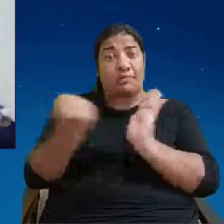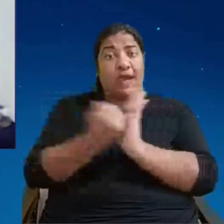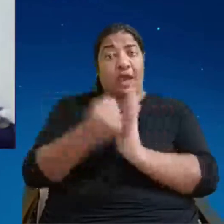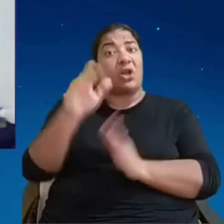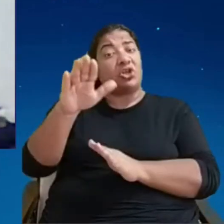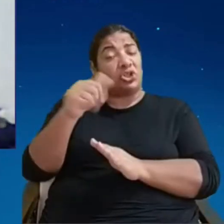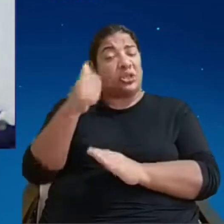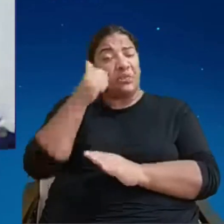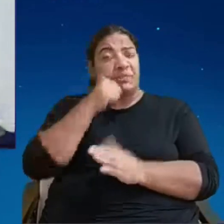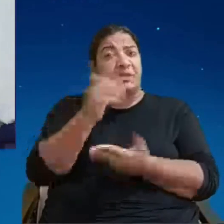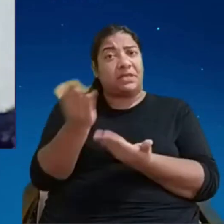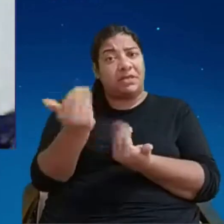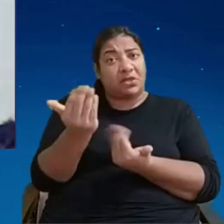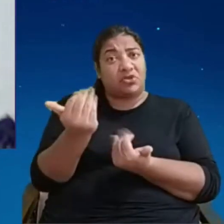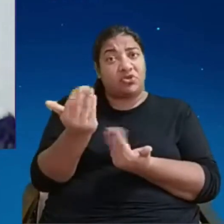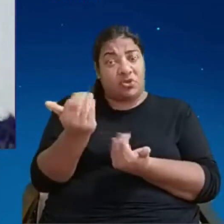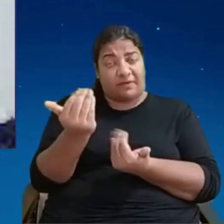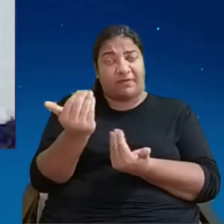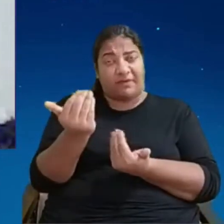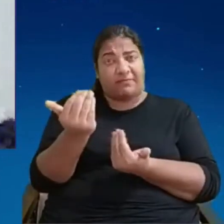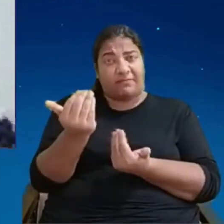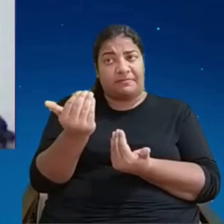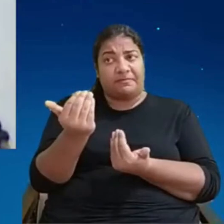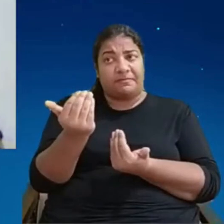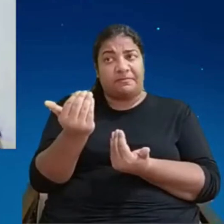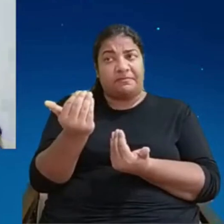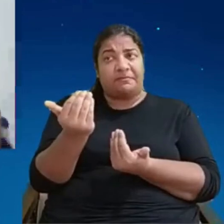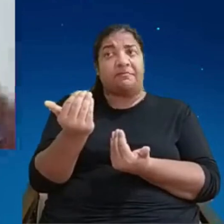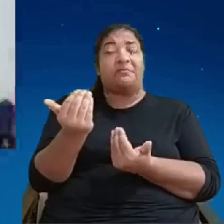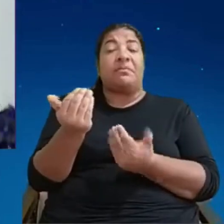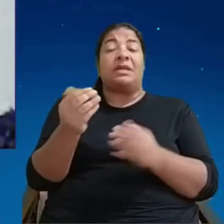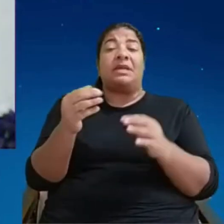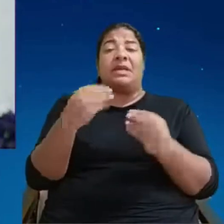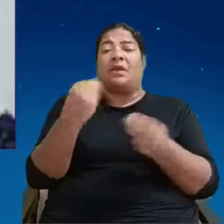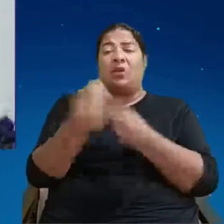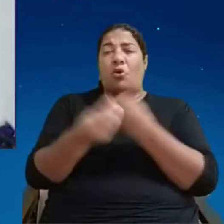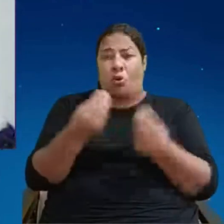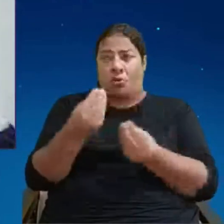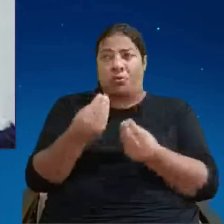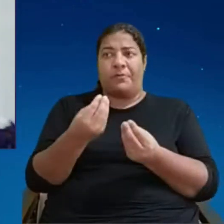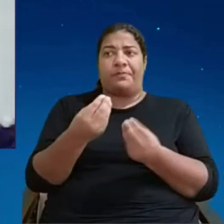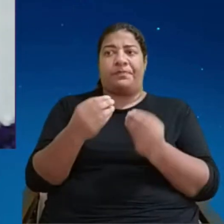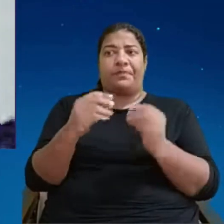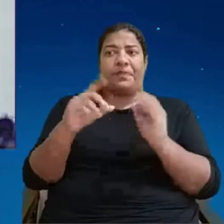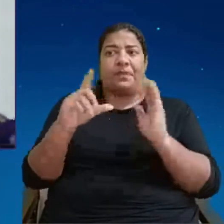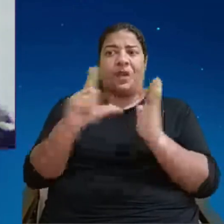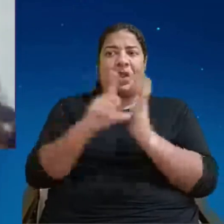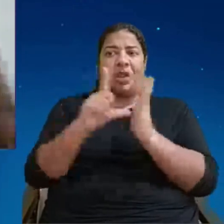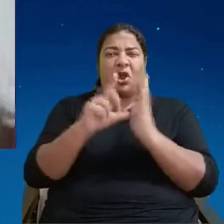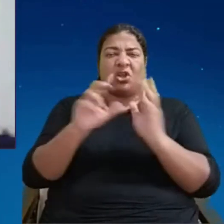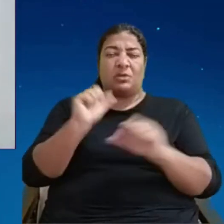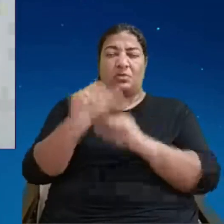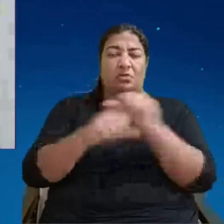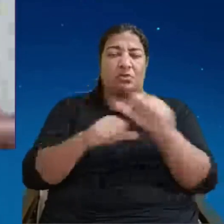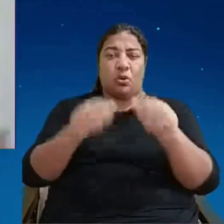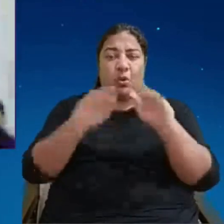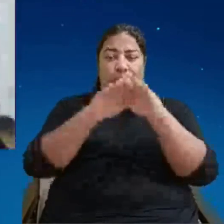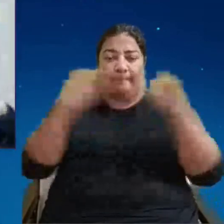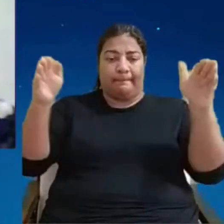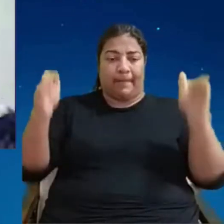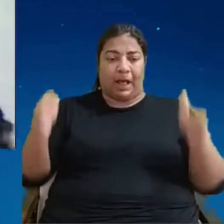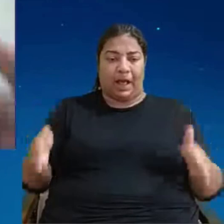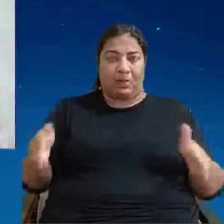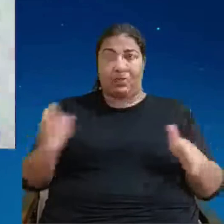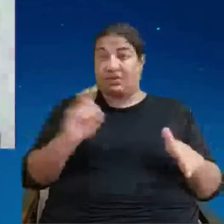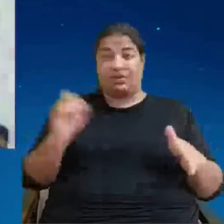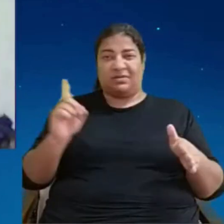marcas tiraram o balcão com a cadeira da separação. Então, assim, essa galera